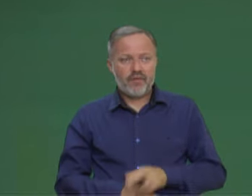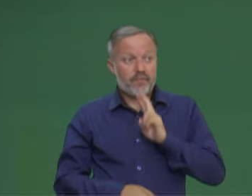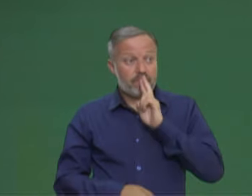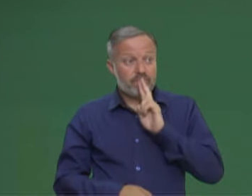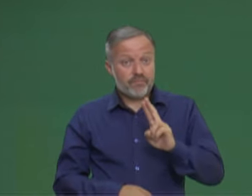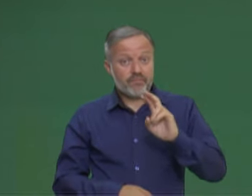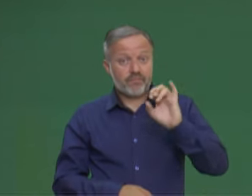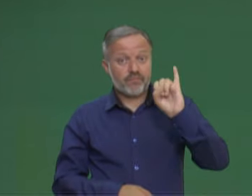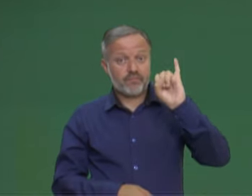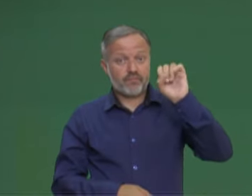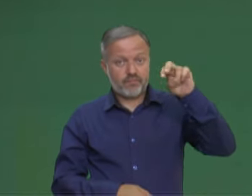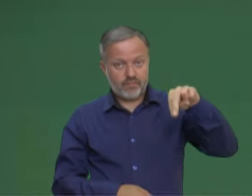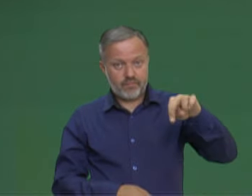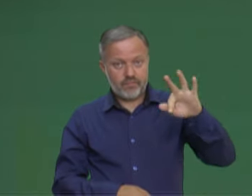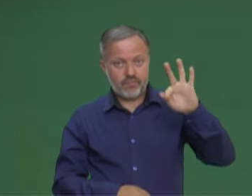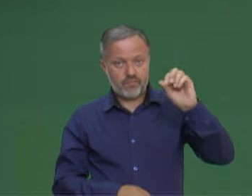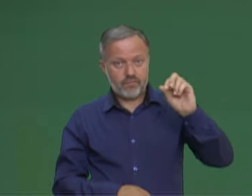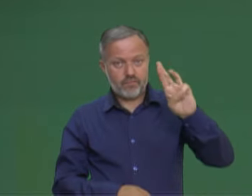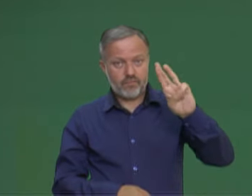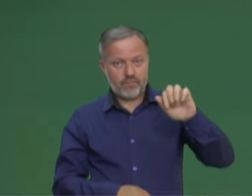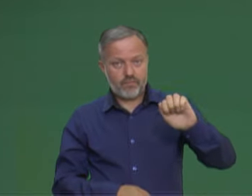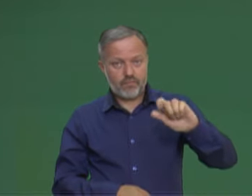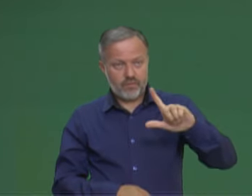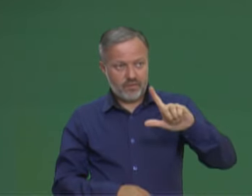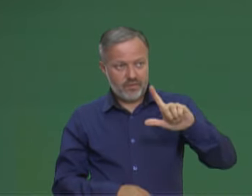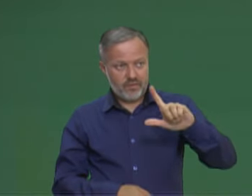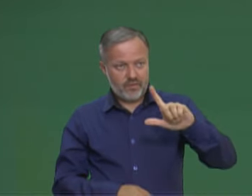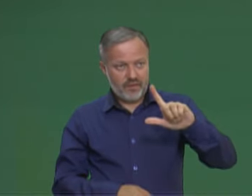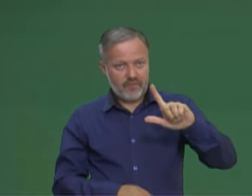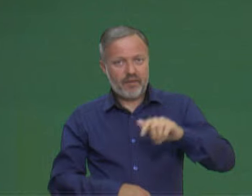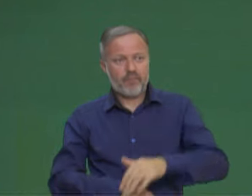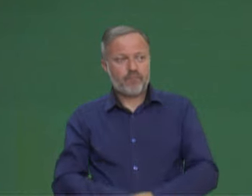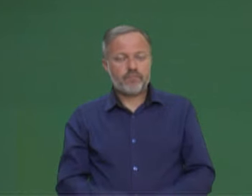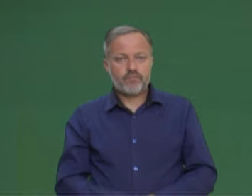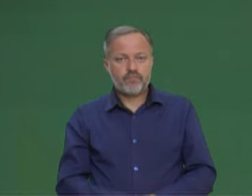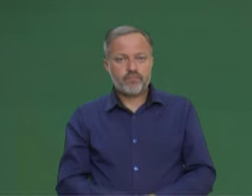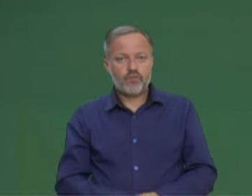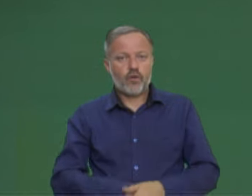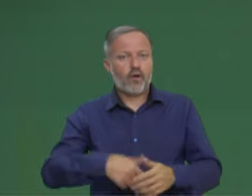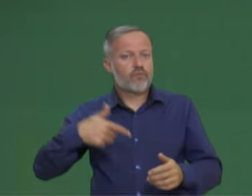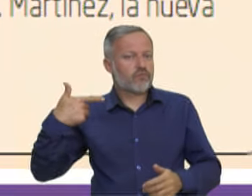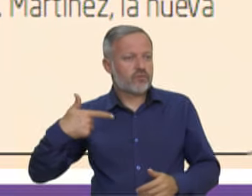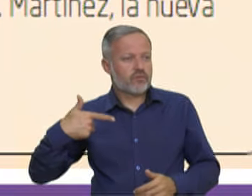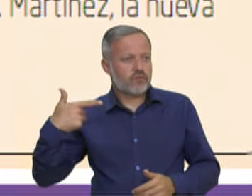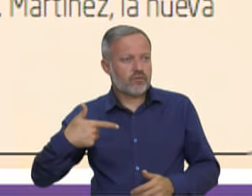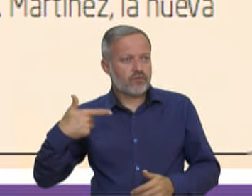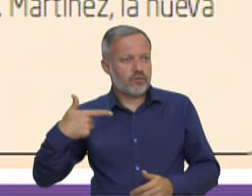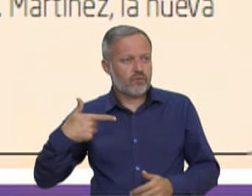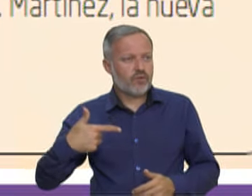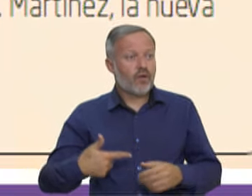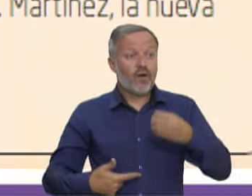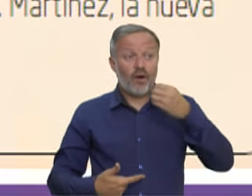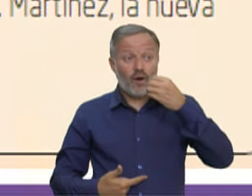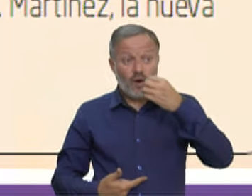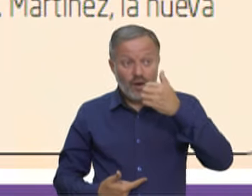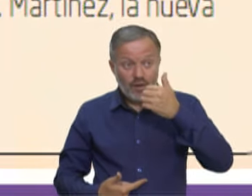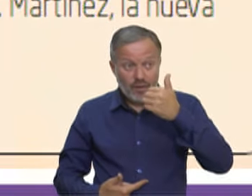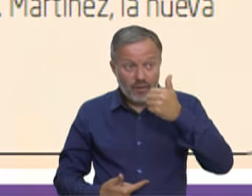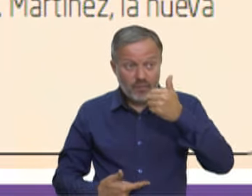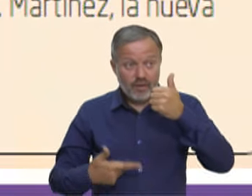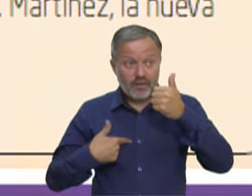tu, estás, ok? E o diálogo 2. Buenos días, ¿cómo está? Muy bien, ¿y usted? Mire, le